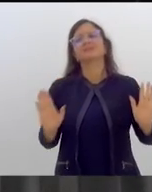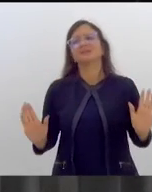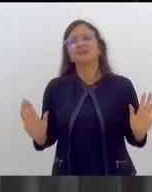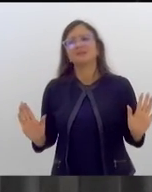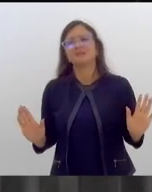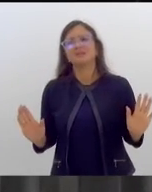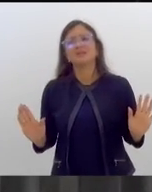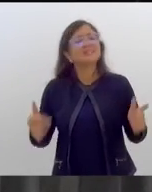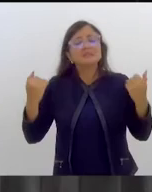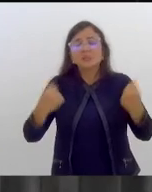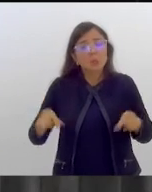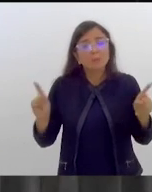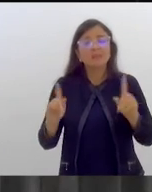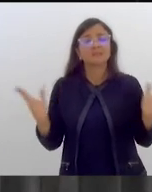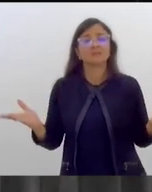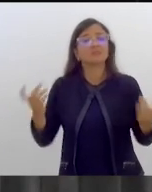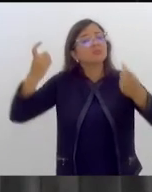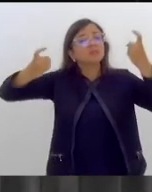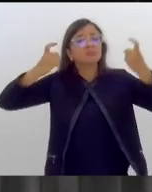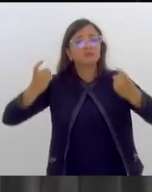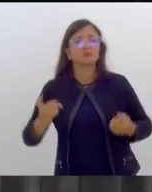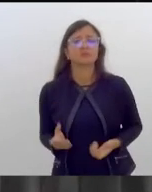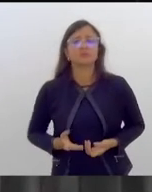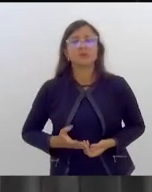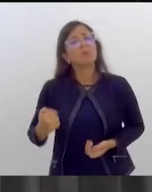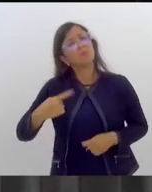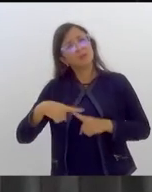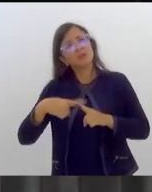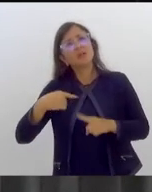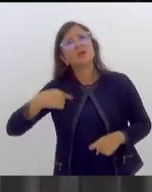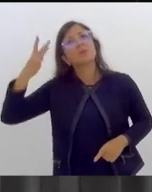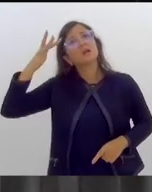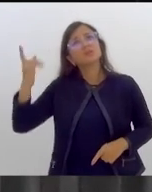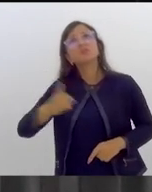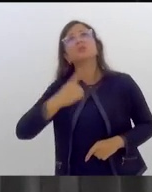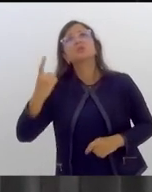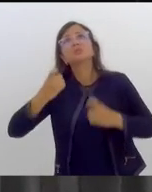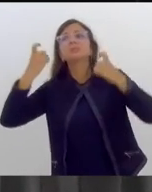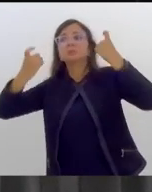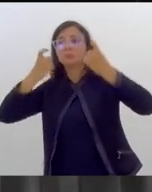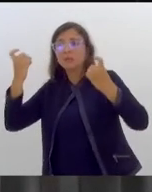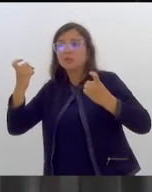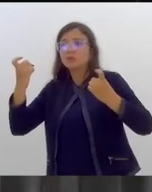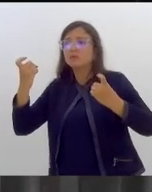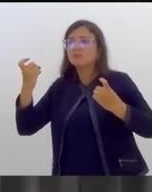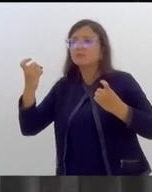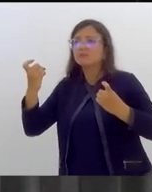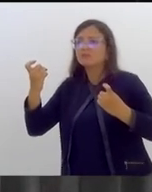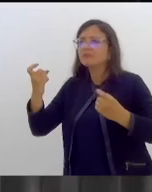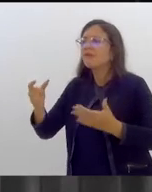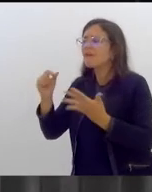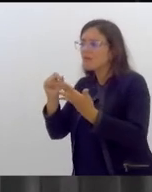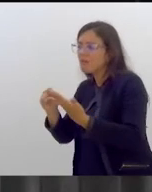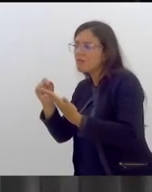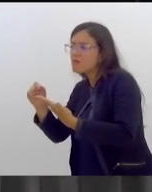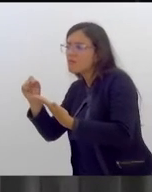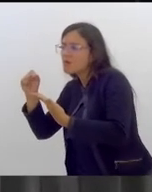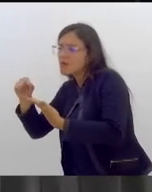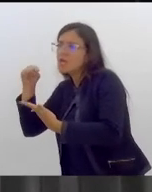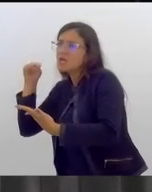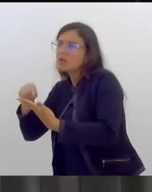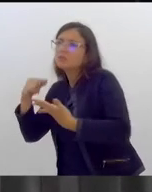é gastar vela com defunto ruim eu acho que as nossas preocupações deverão se centrar muito mais